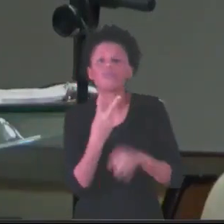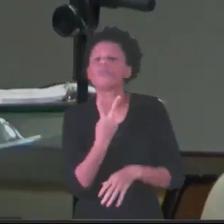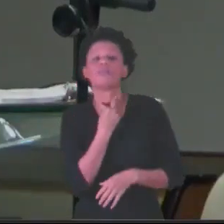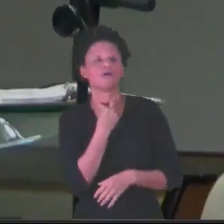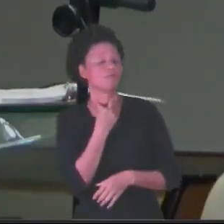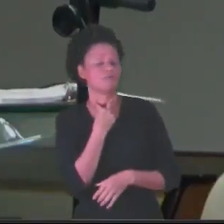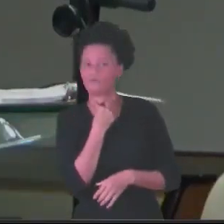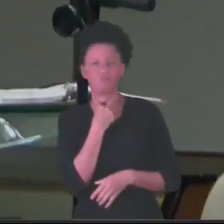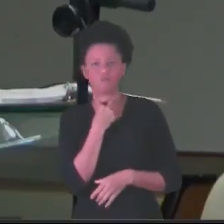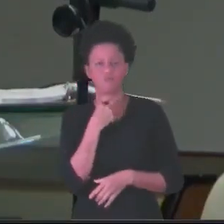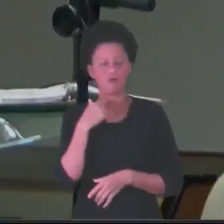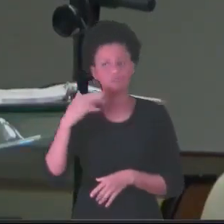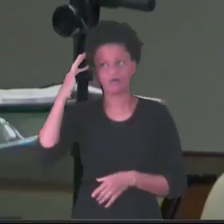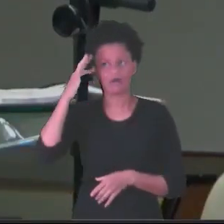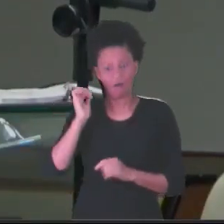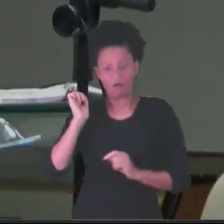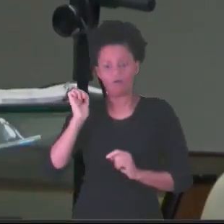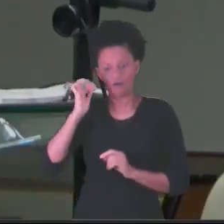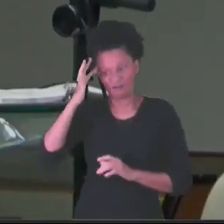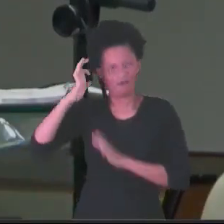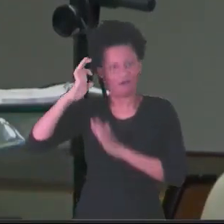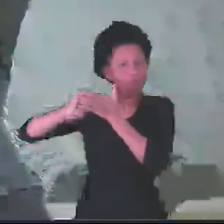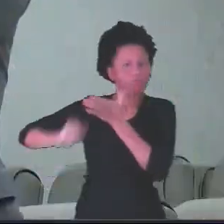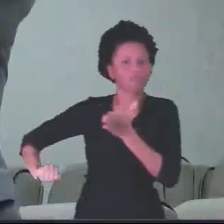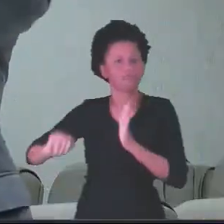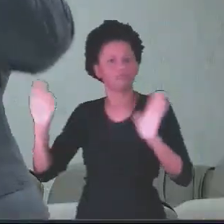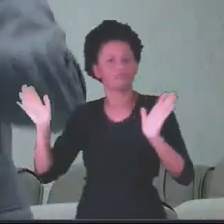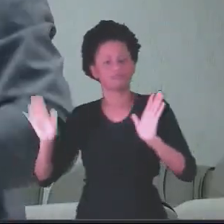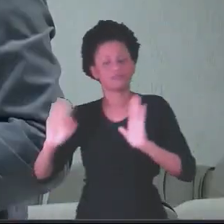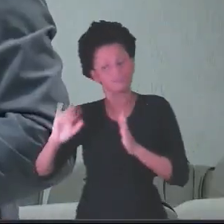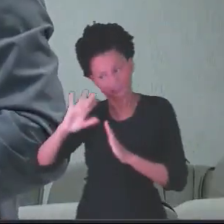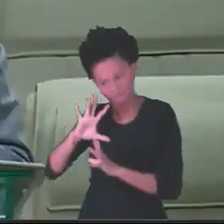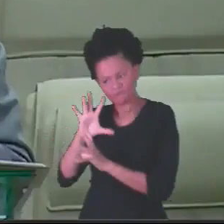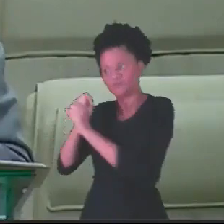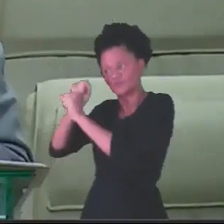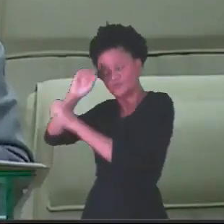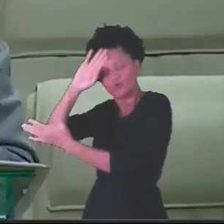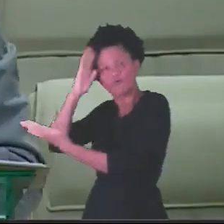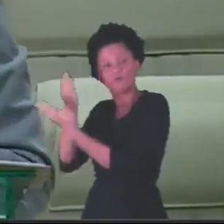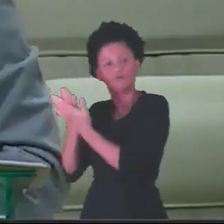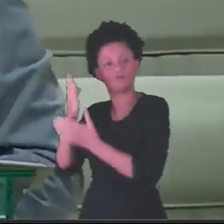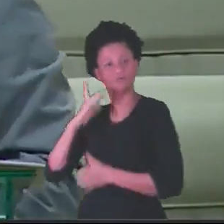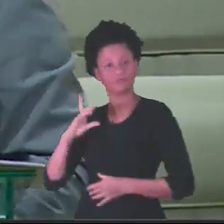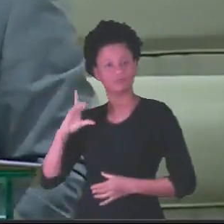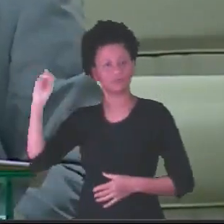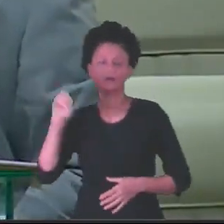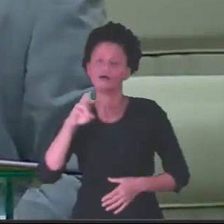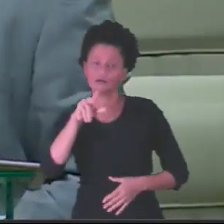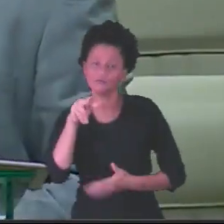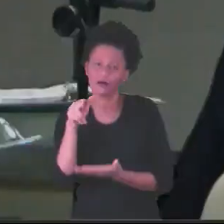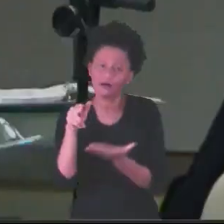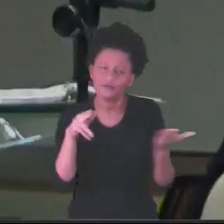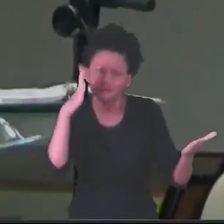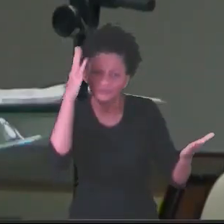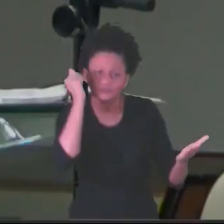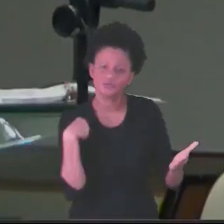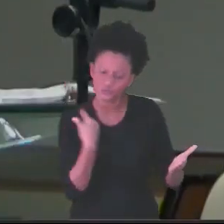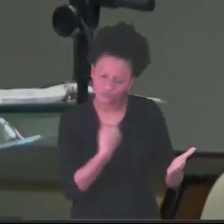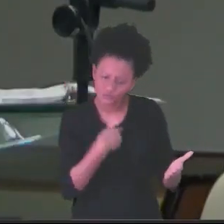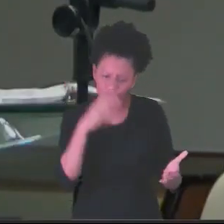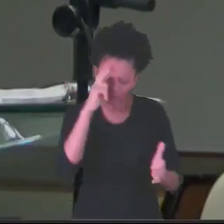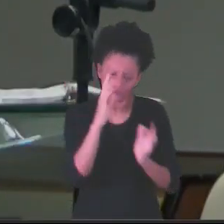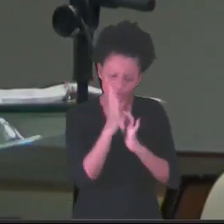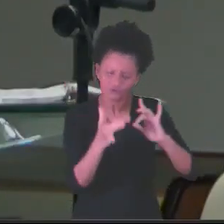pode tirar centralidade da nossa fé e a confiança em deus e os irmãos sabem que o nosso jesus